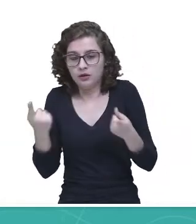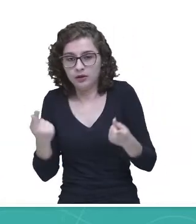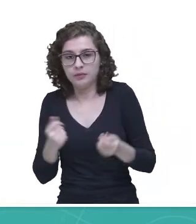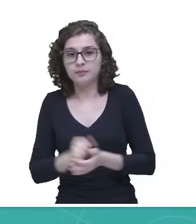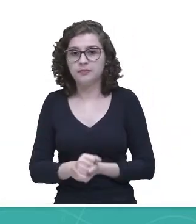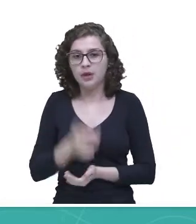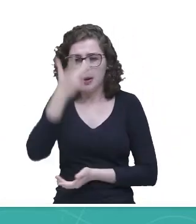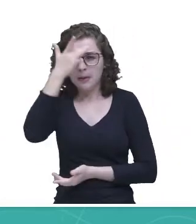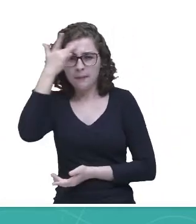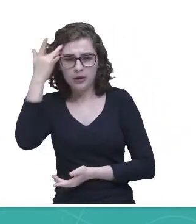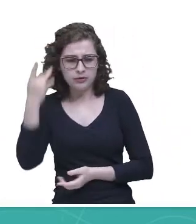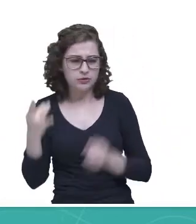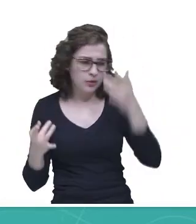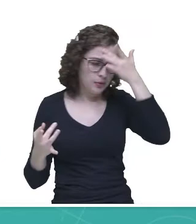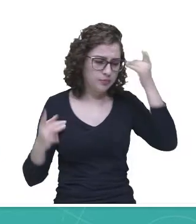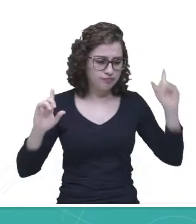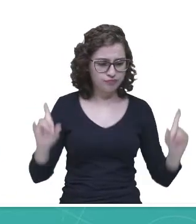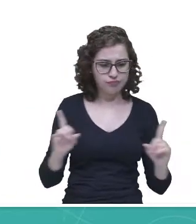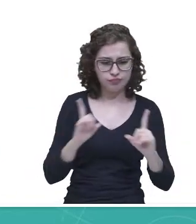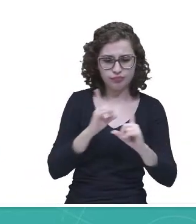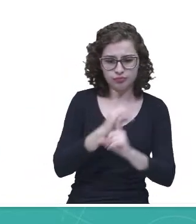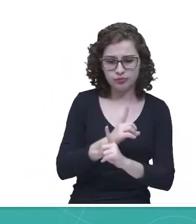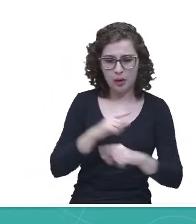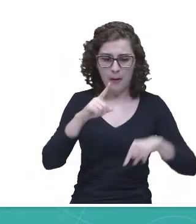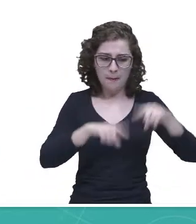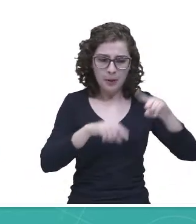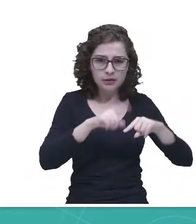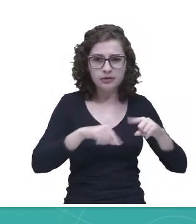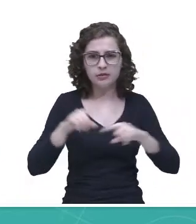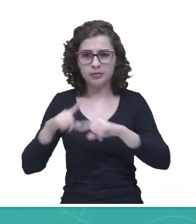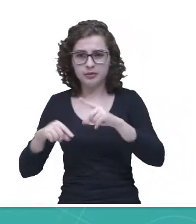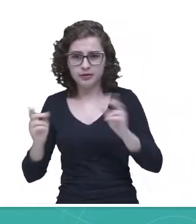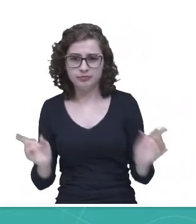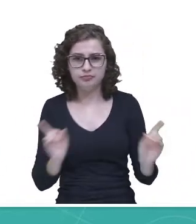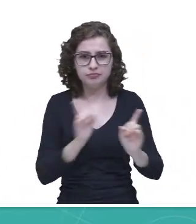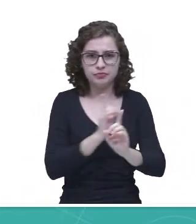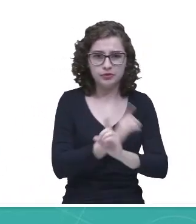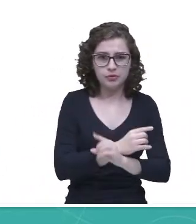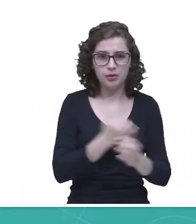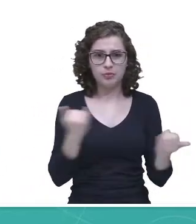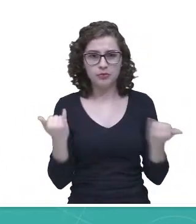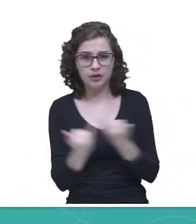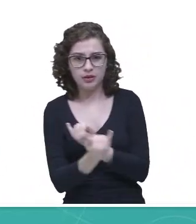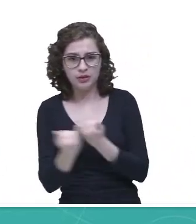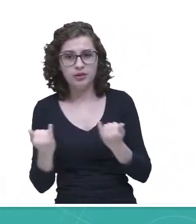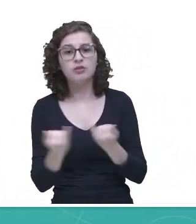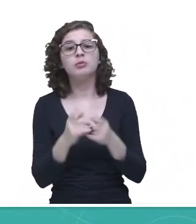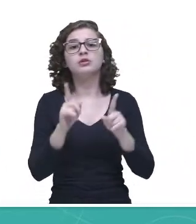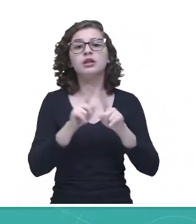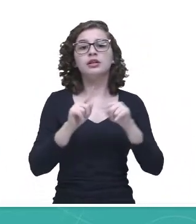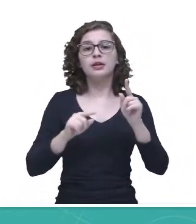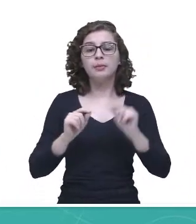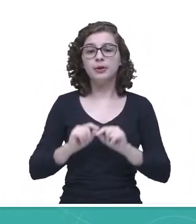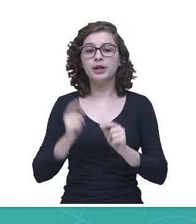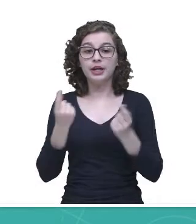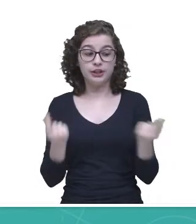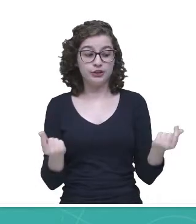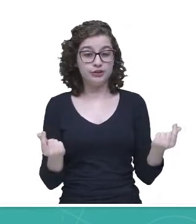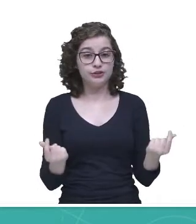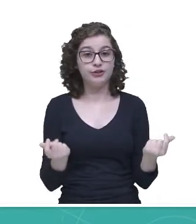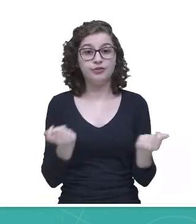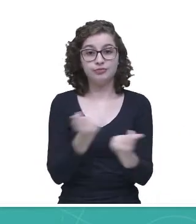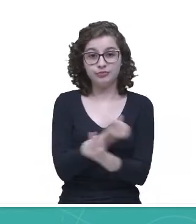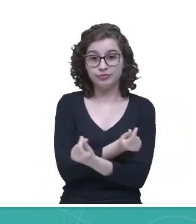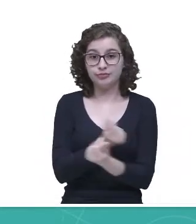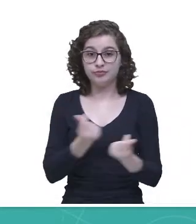pessoas, mercadorias, capitais e informações. Assim, todas as cidades da rede urbana